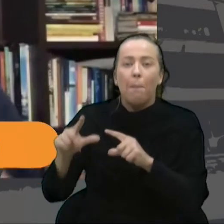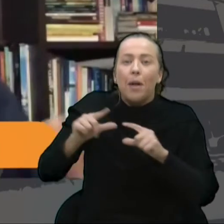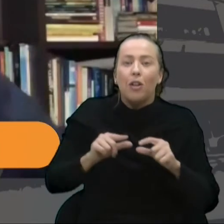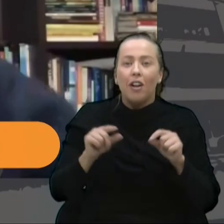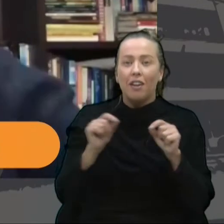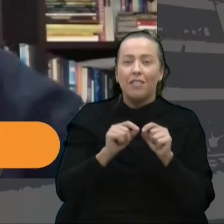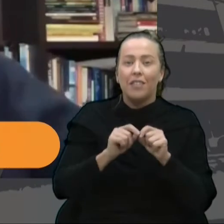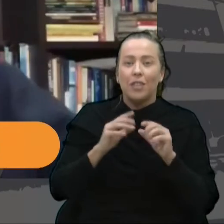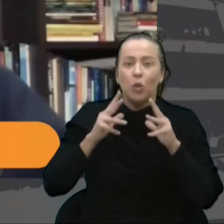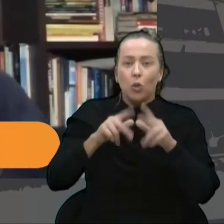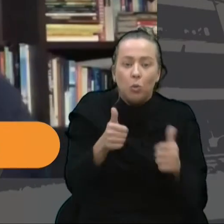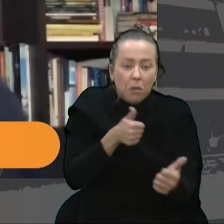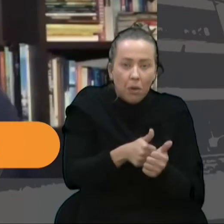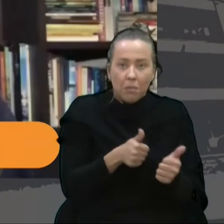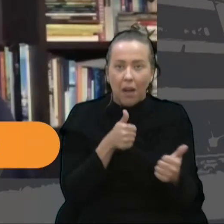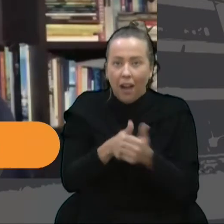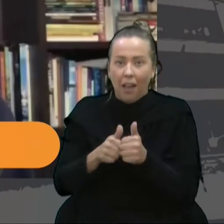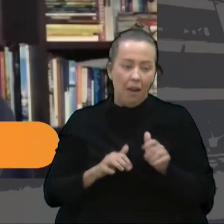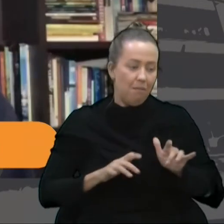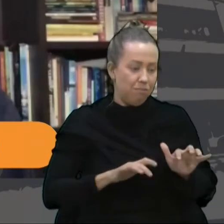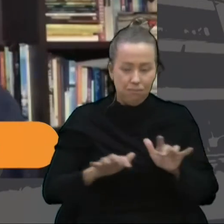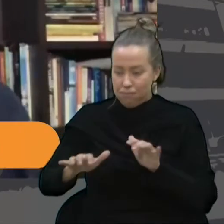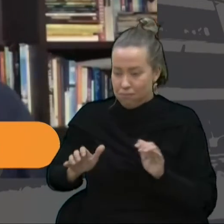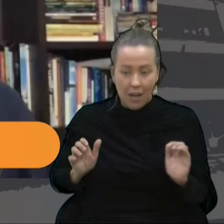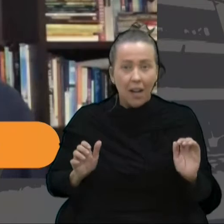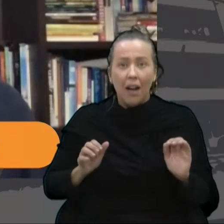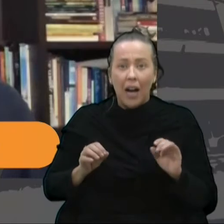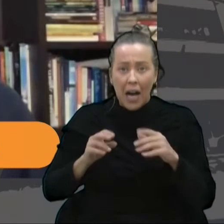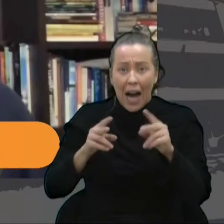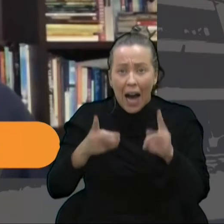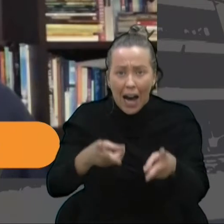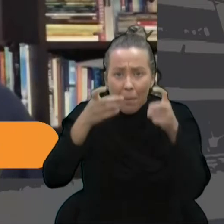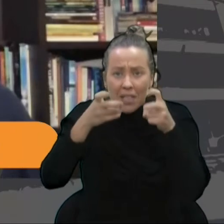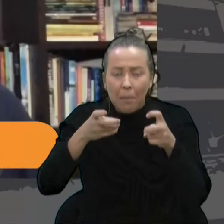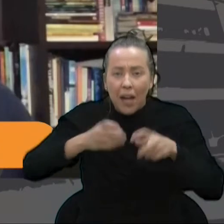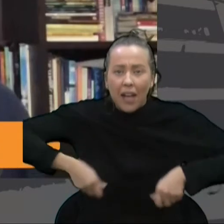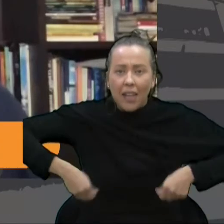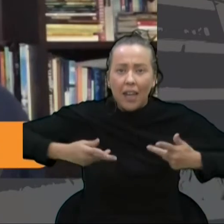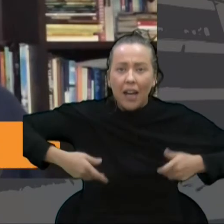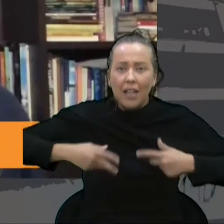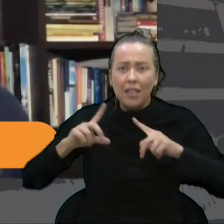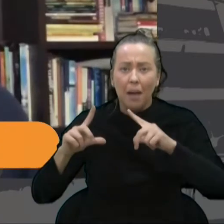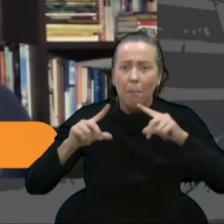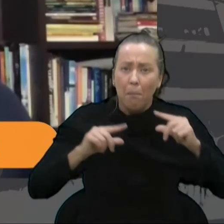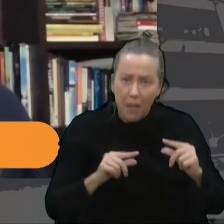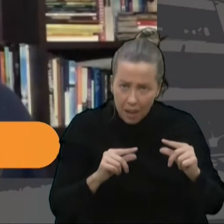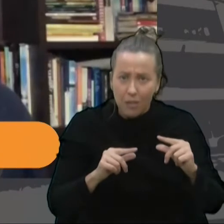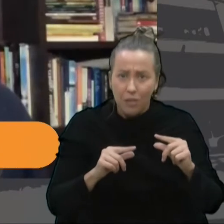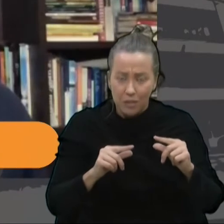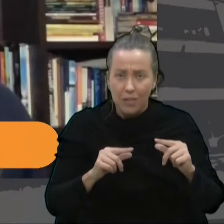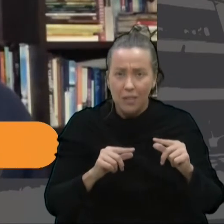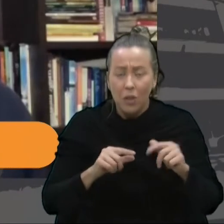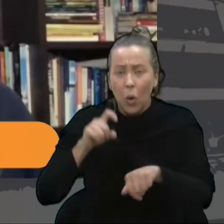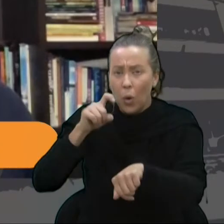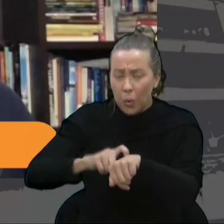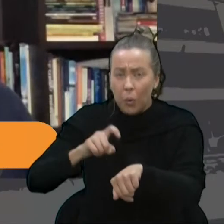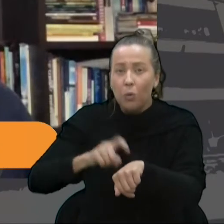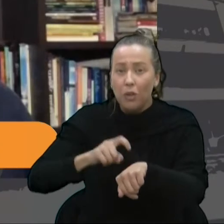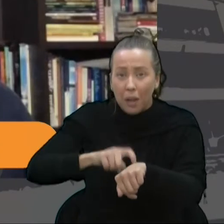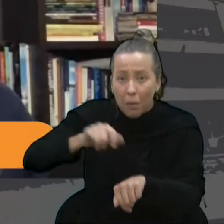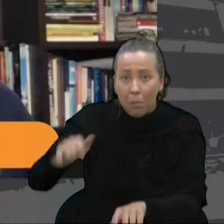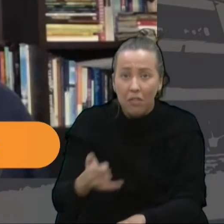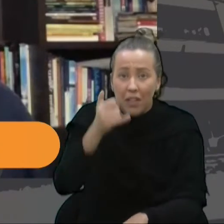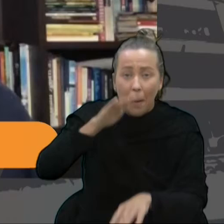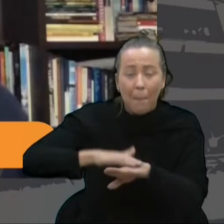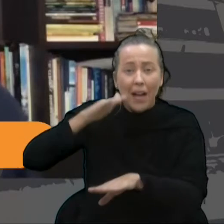faz as coisas que estão mais próximas. Estão descobrindo que o custo ficou menor, porque o tempo se aproveita